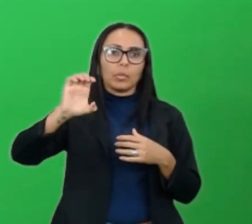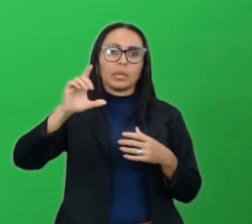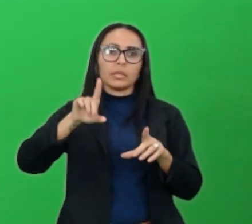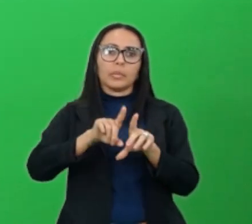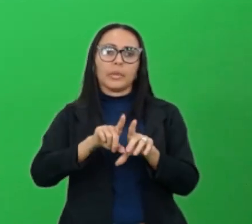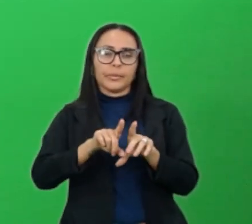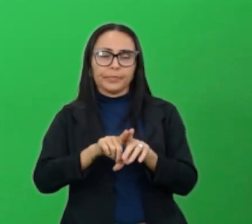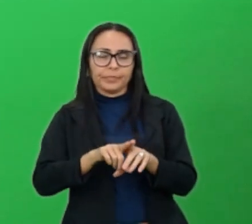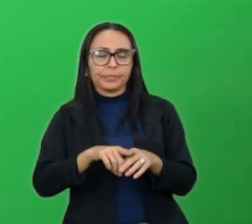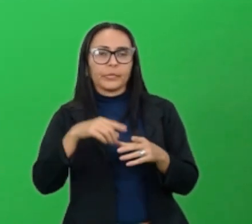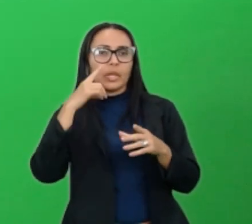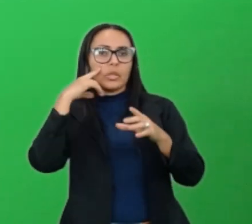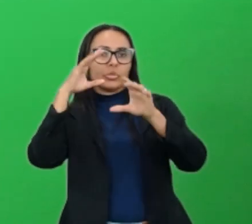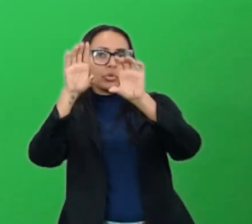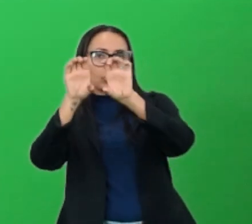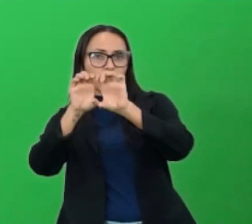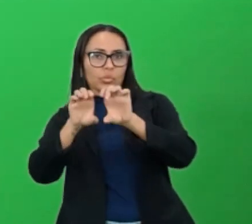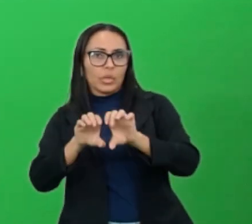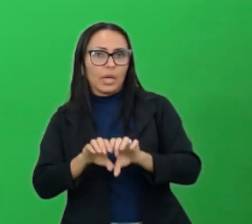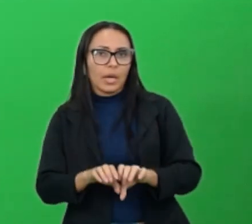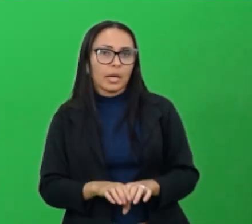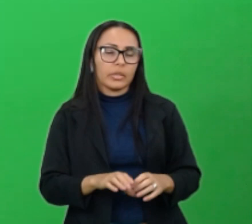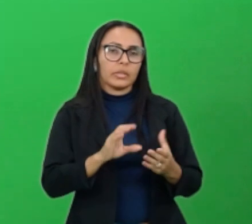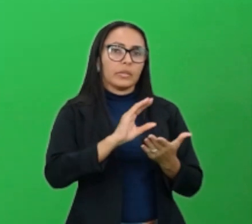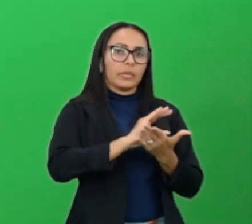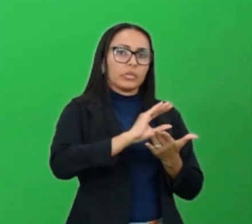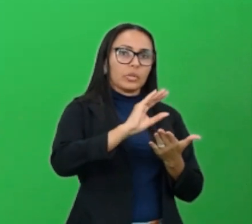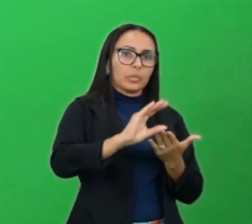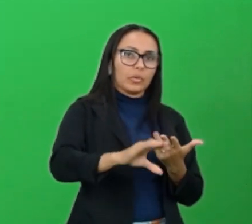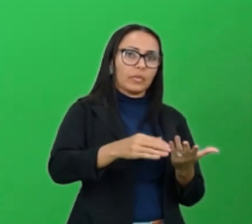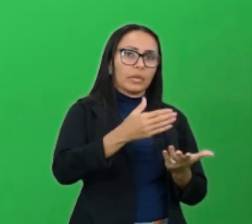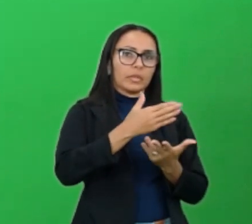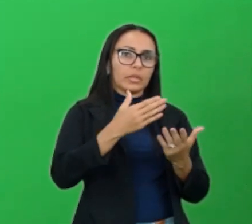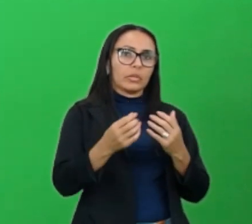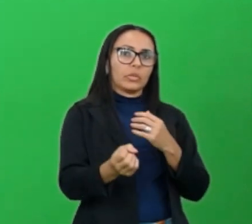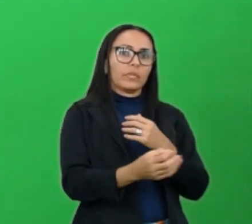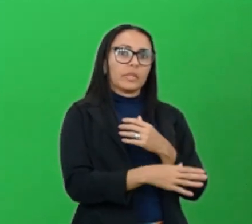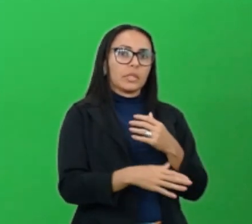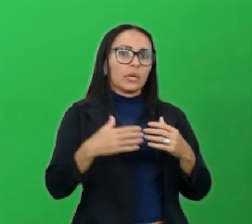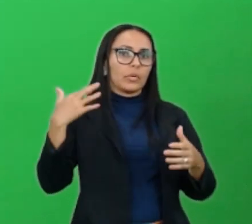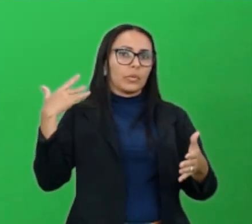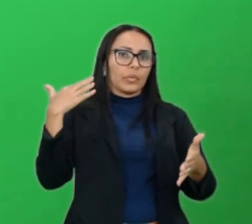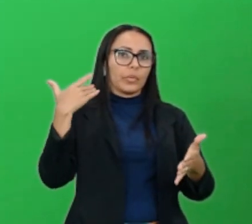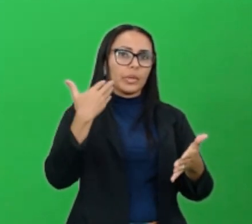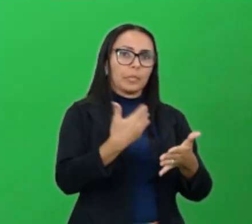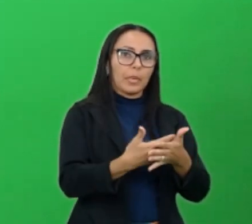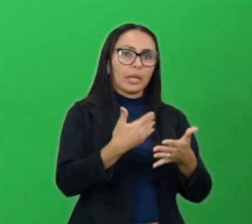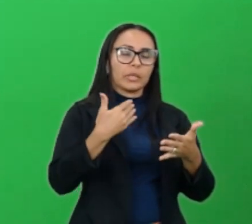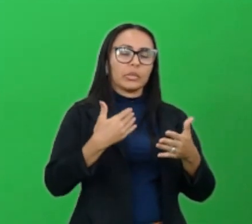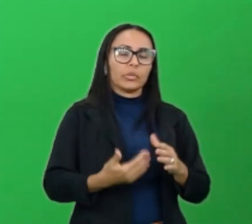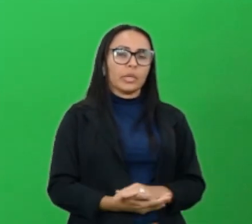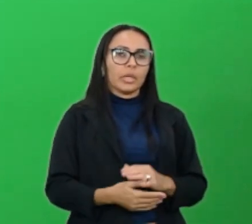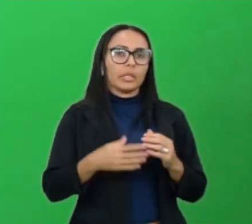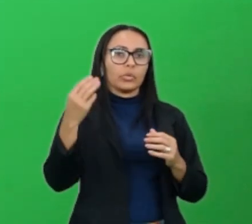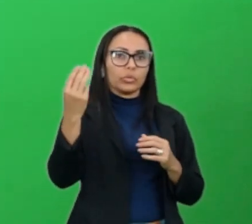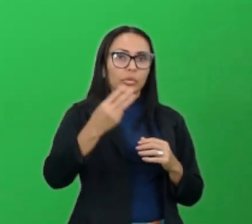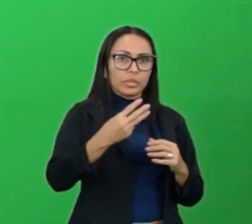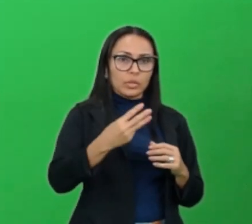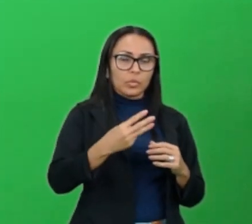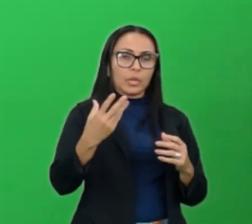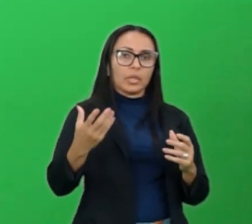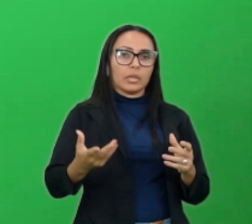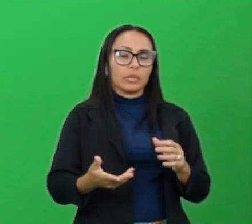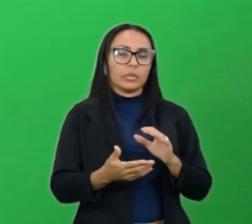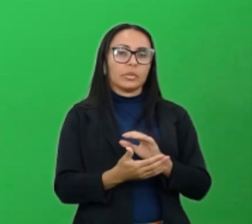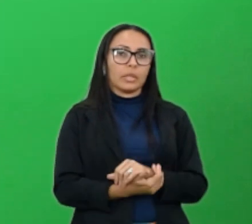estruturais, investimentos, atividades de inovação e impactos. E aí, já chegando no terceiro passo, daqueles 10